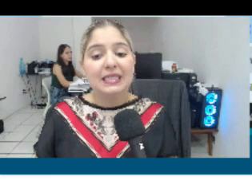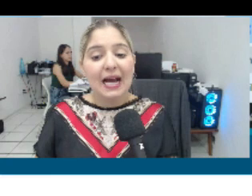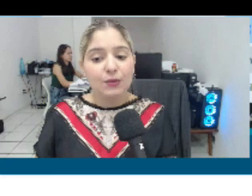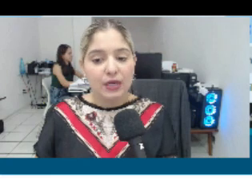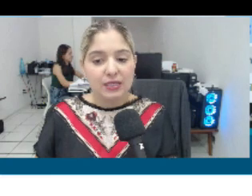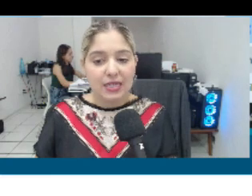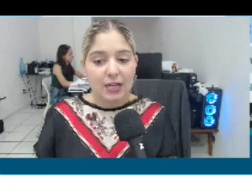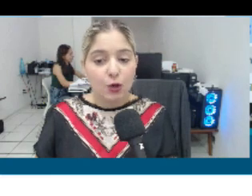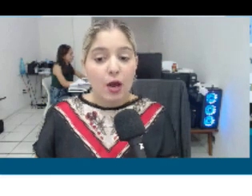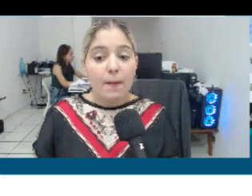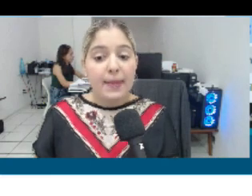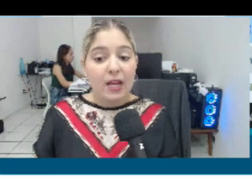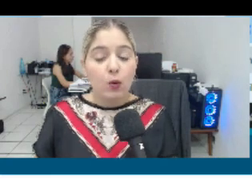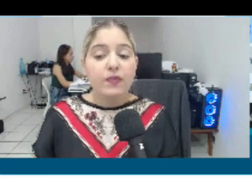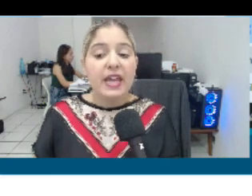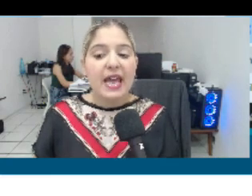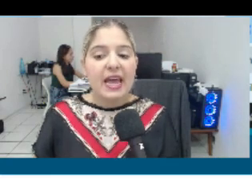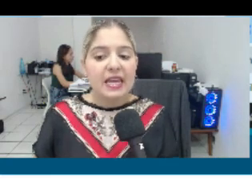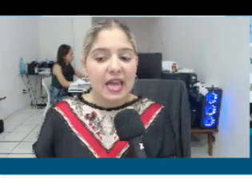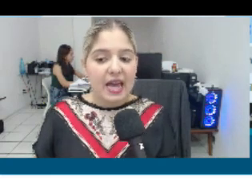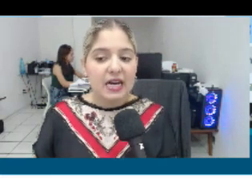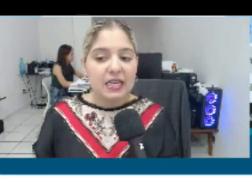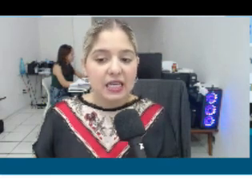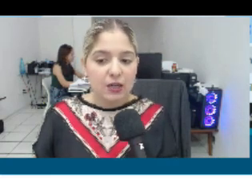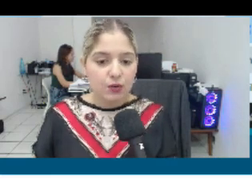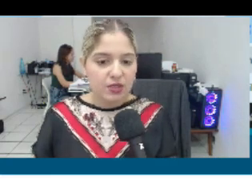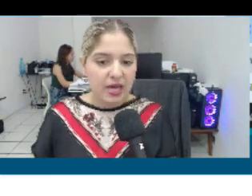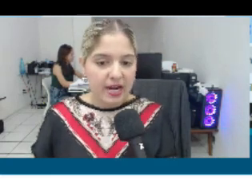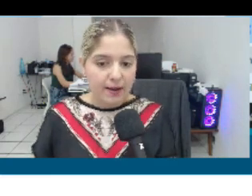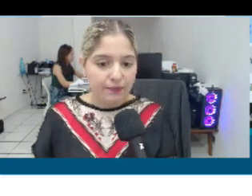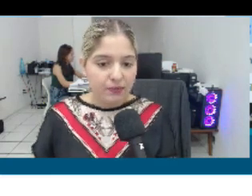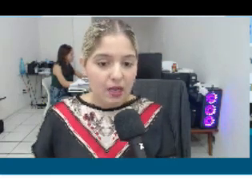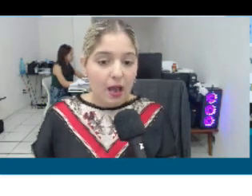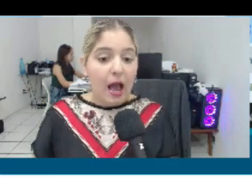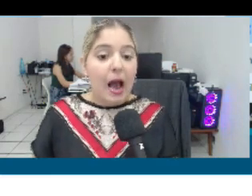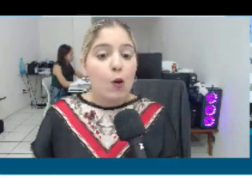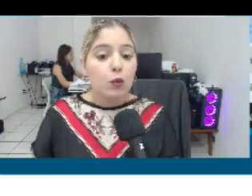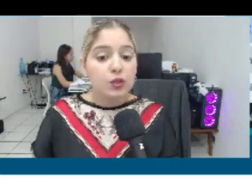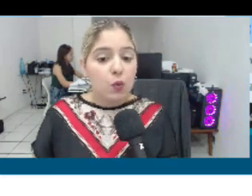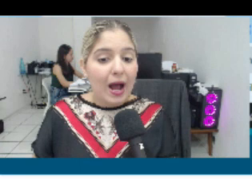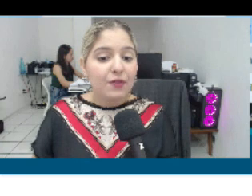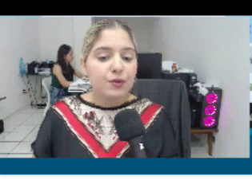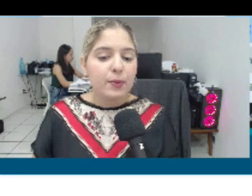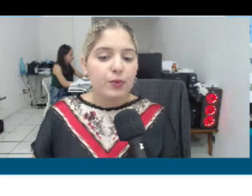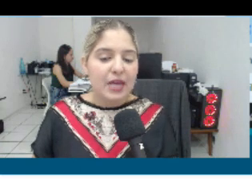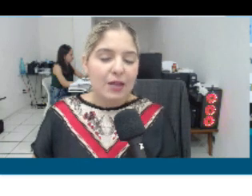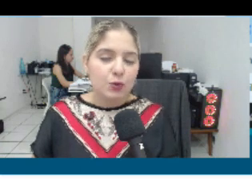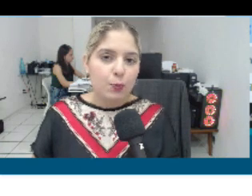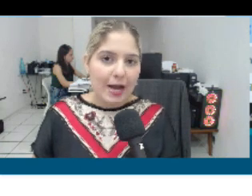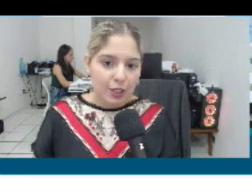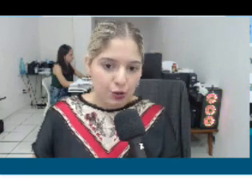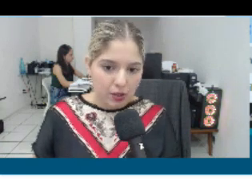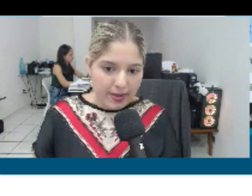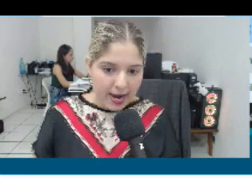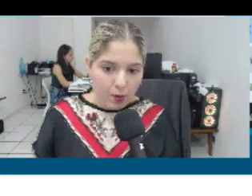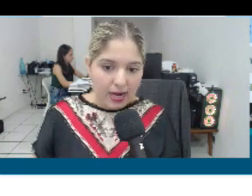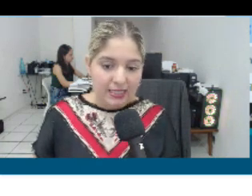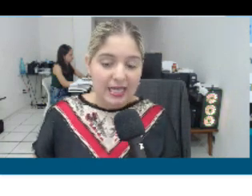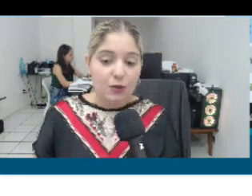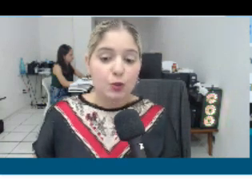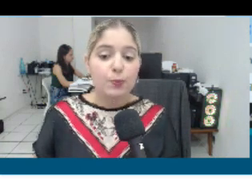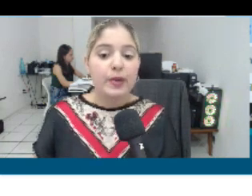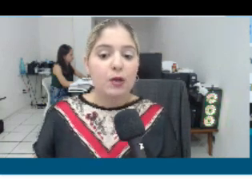manter mandato cassado pelo TRE aqui do Ceará. Os 4 deputados do Partido